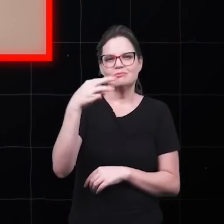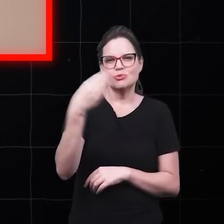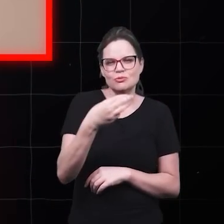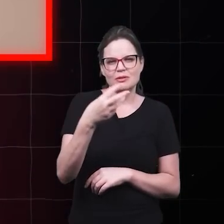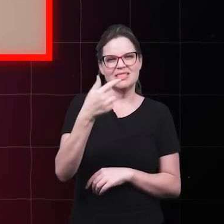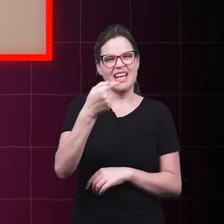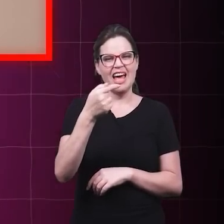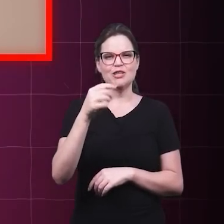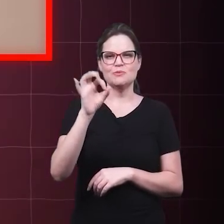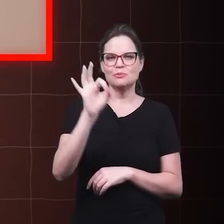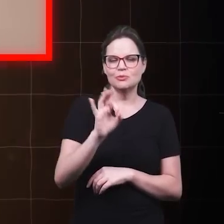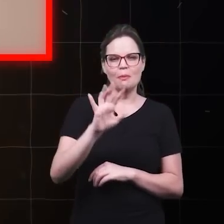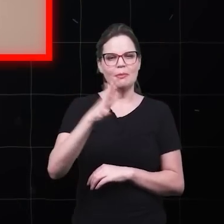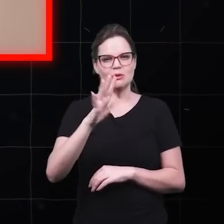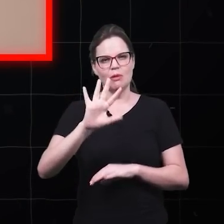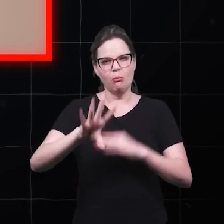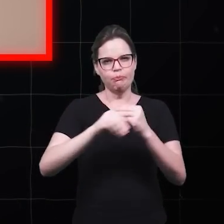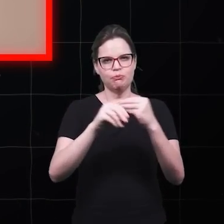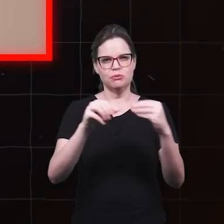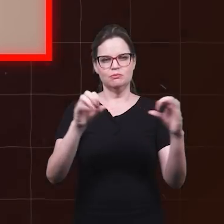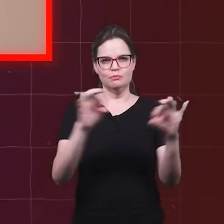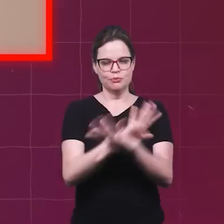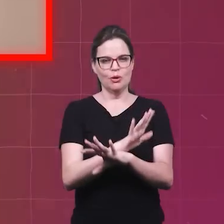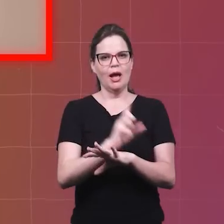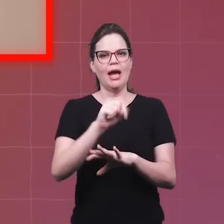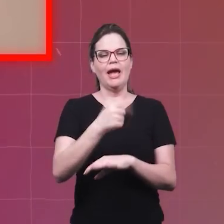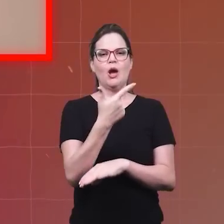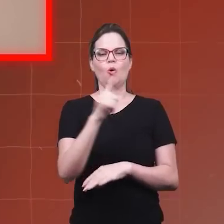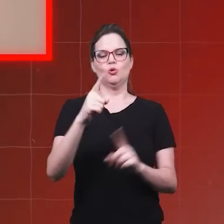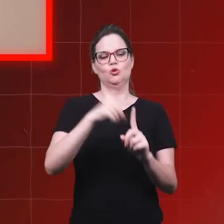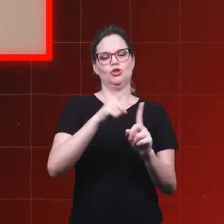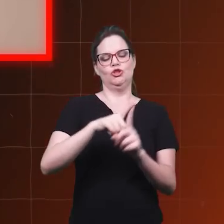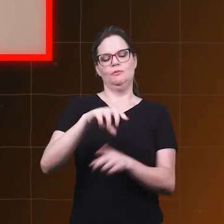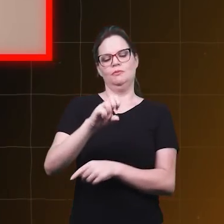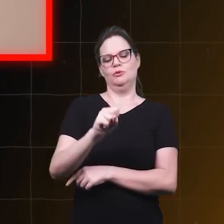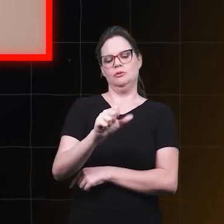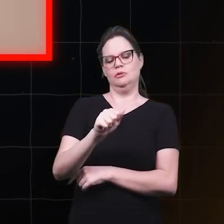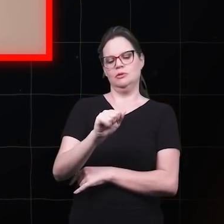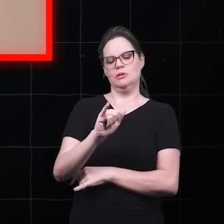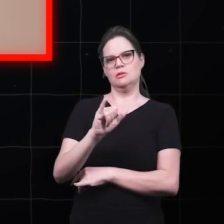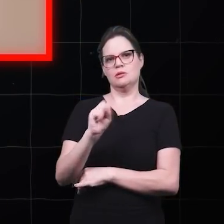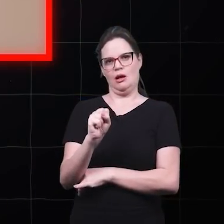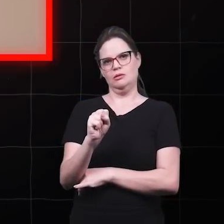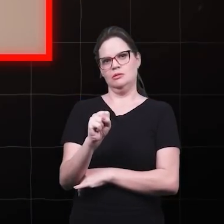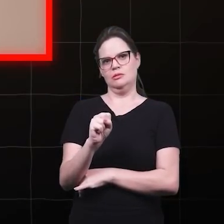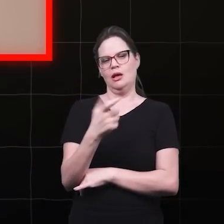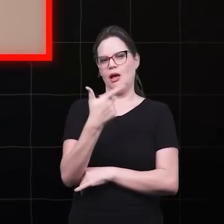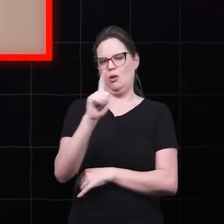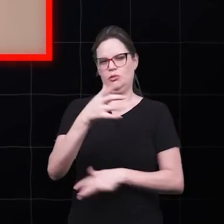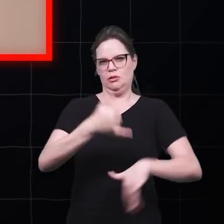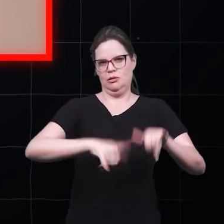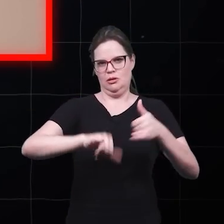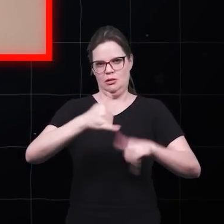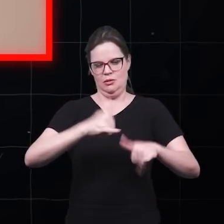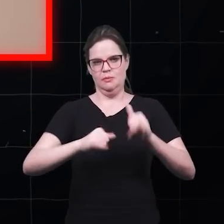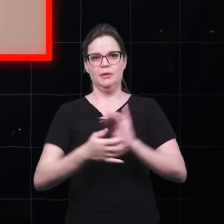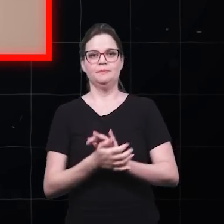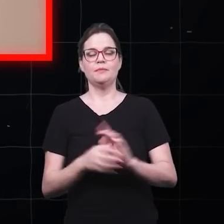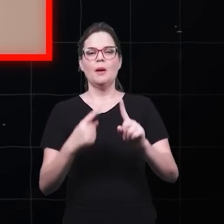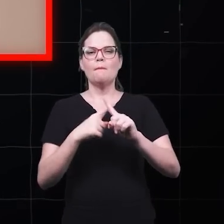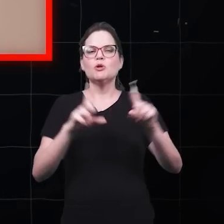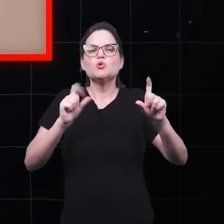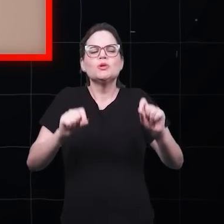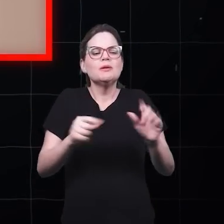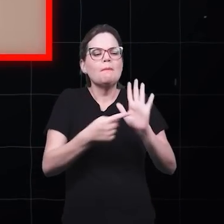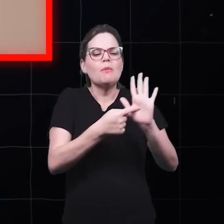água, geralmente é a sua salinidade. E essa água que nós vemos ela com a sua